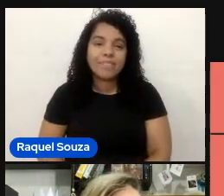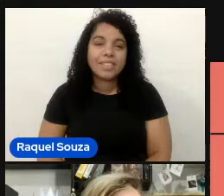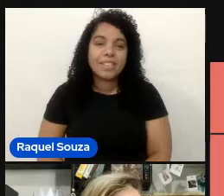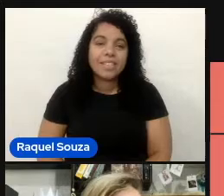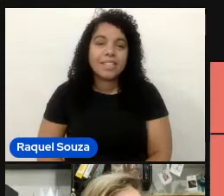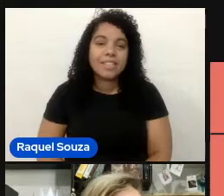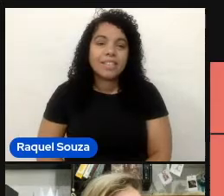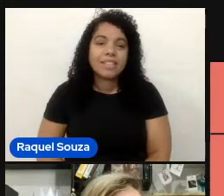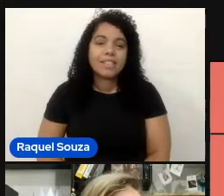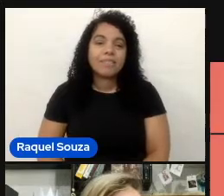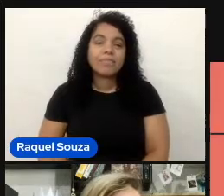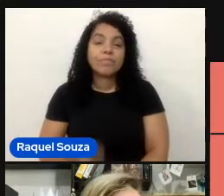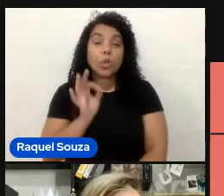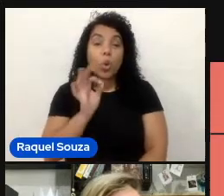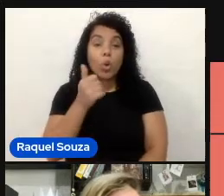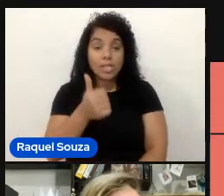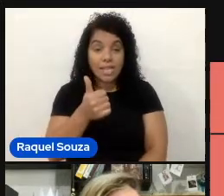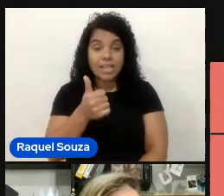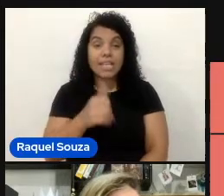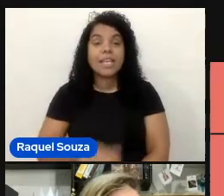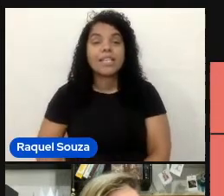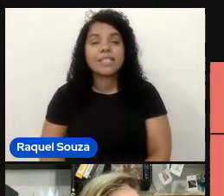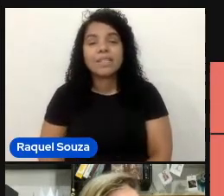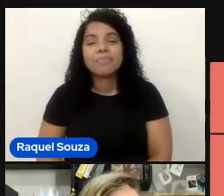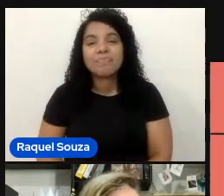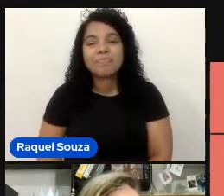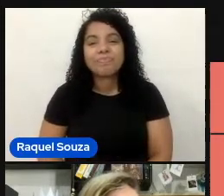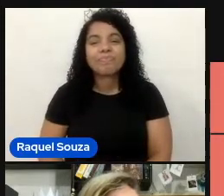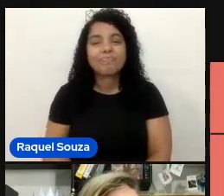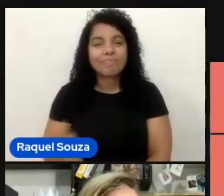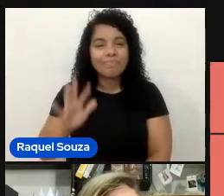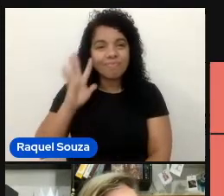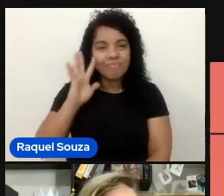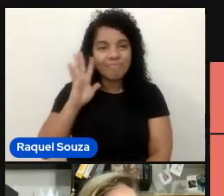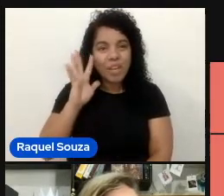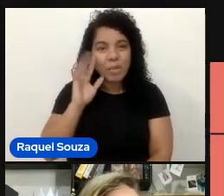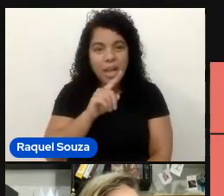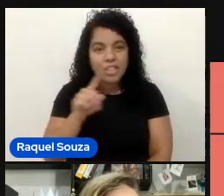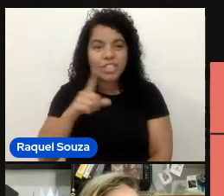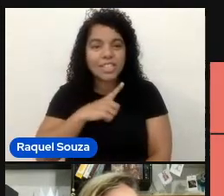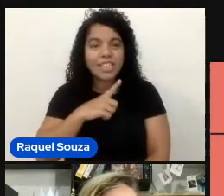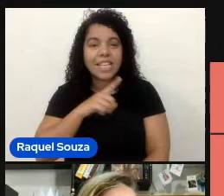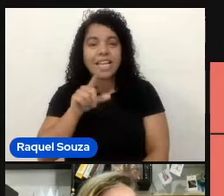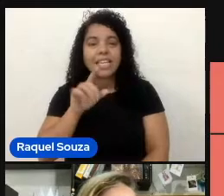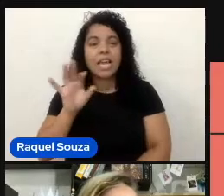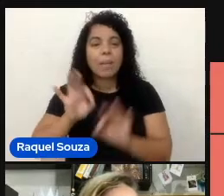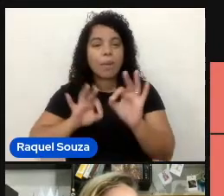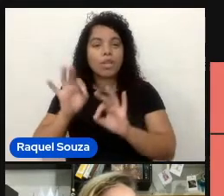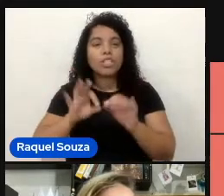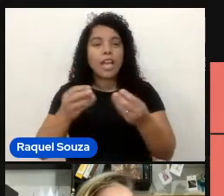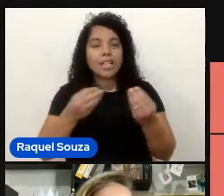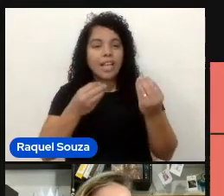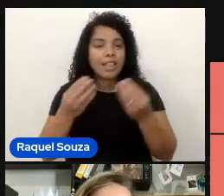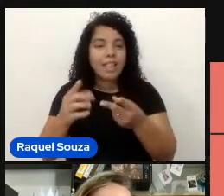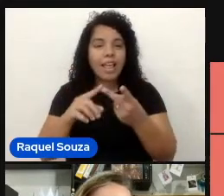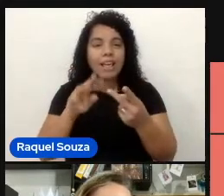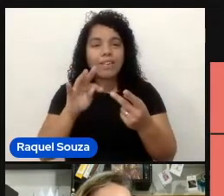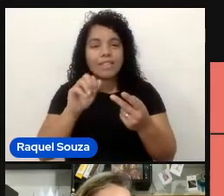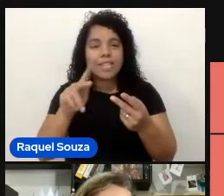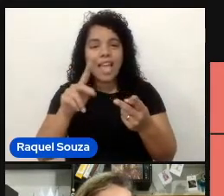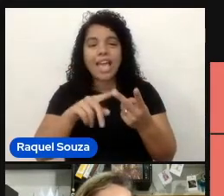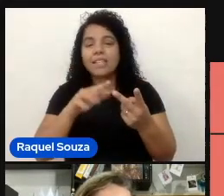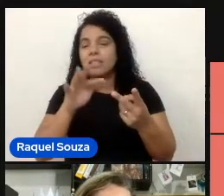Com certeza, com certeza. Imagina que às vezes a gente tem ali um projeto, uma entrega, uma task, uma feature,